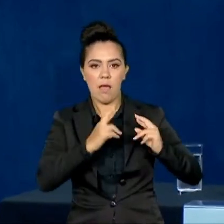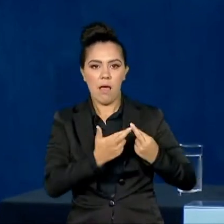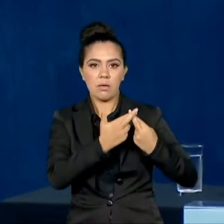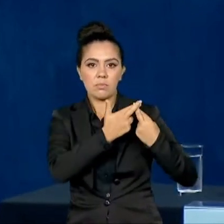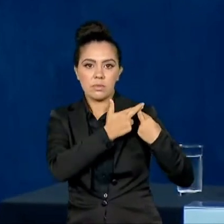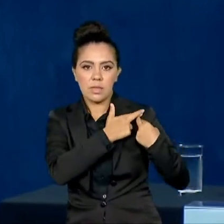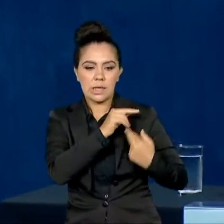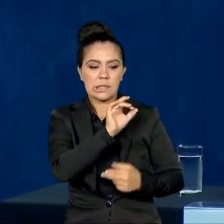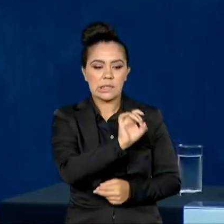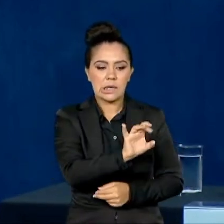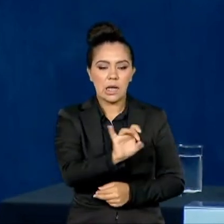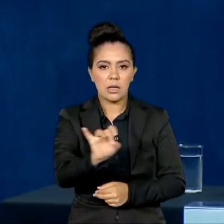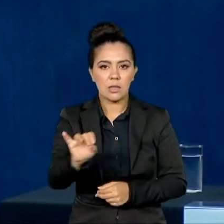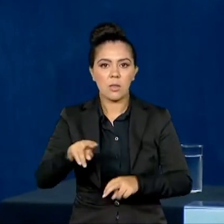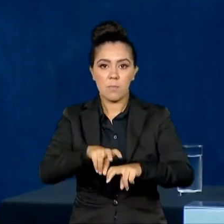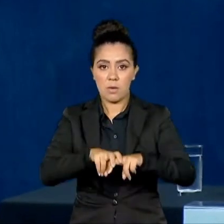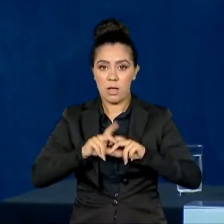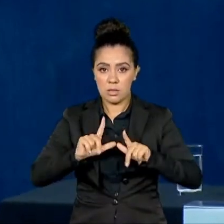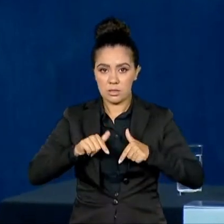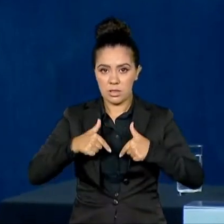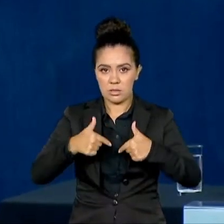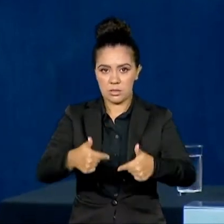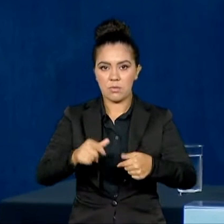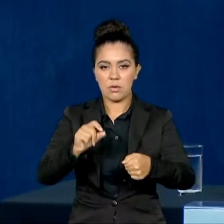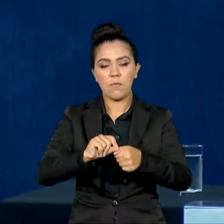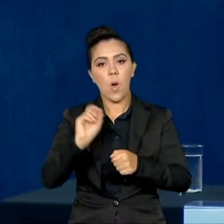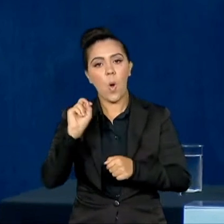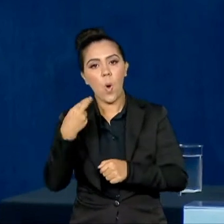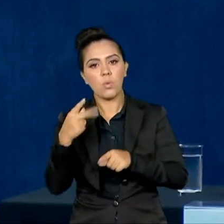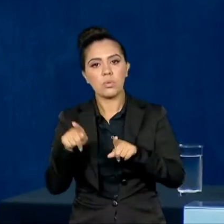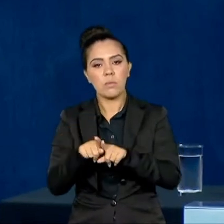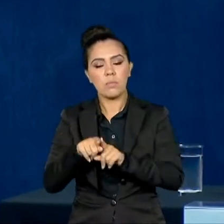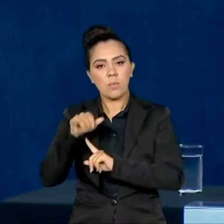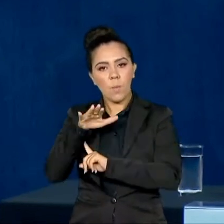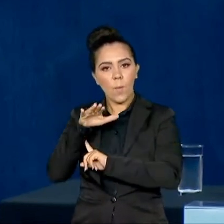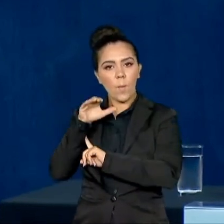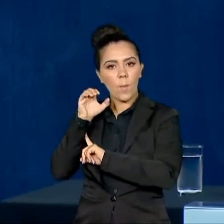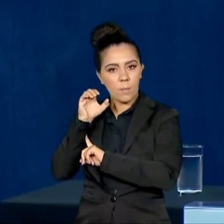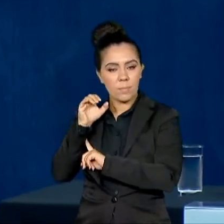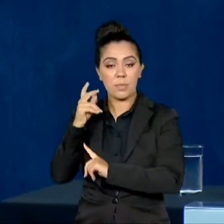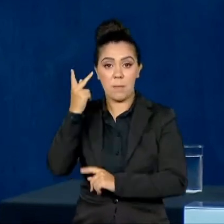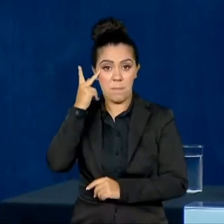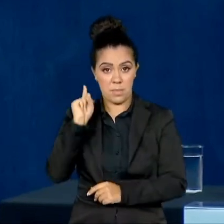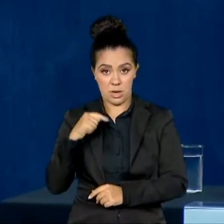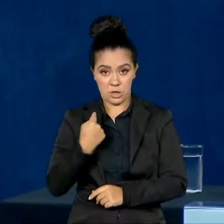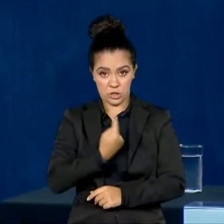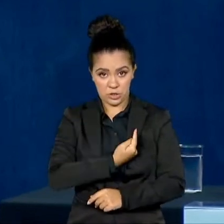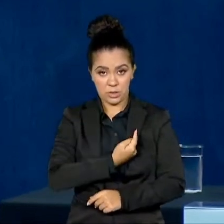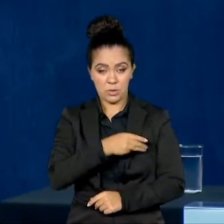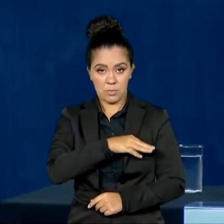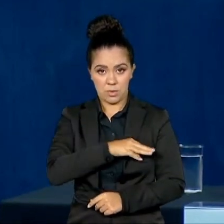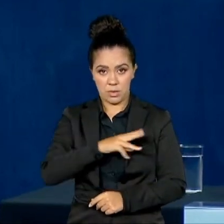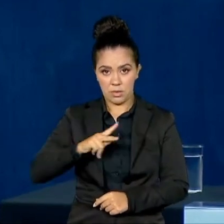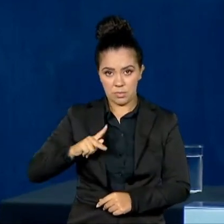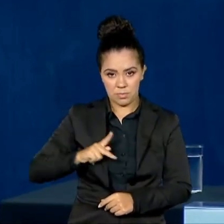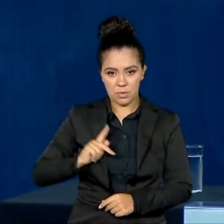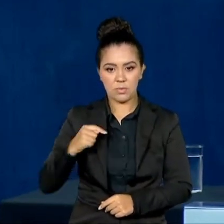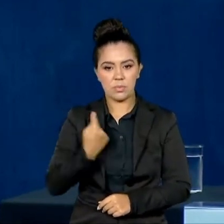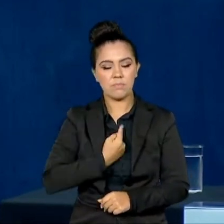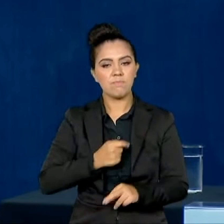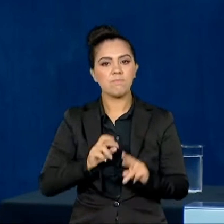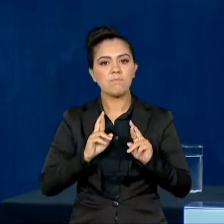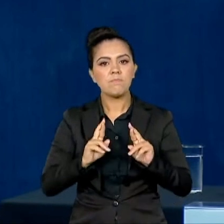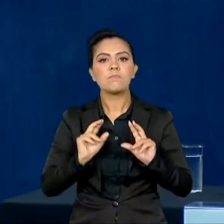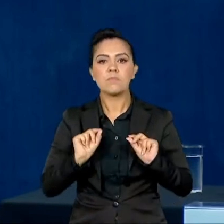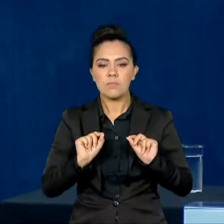cada qual pelos atos que praticam ou que omitem. A nós do Ministério Público, espera-se que atuemos firmemente